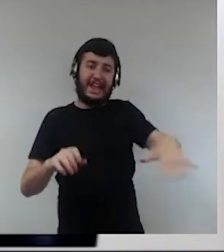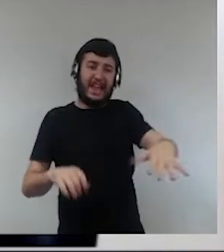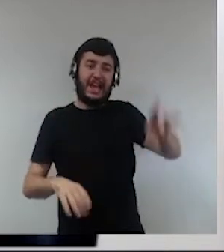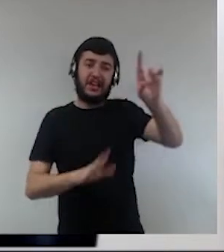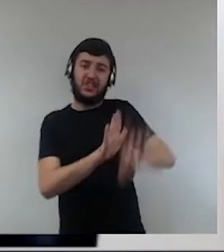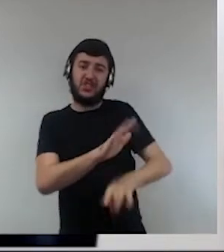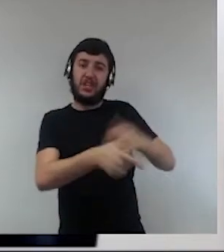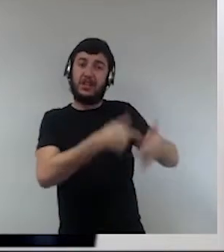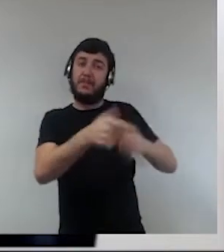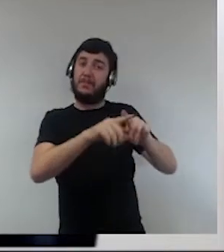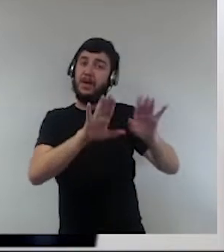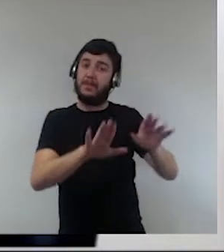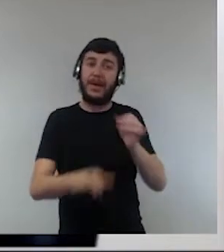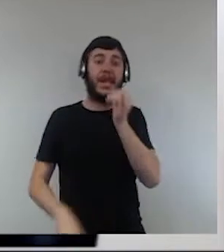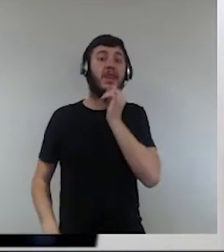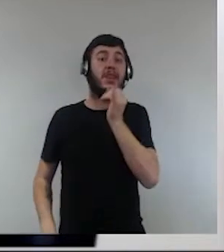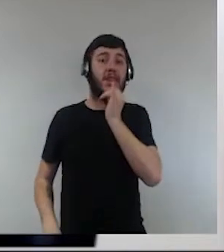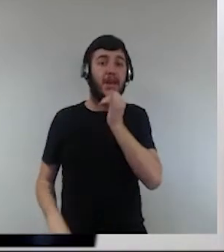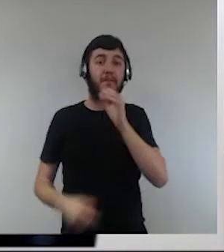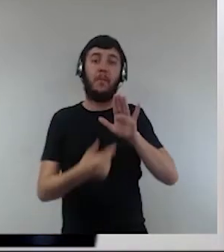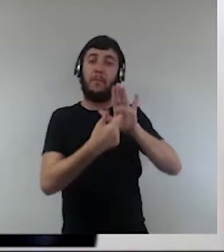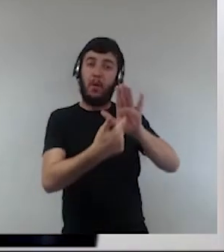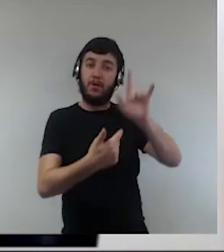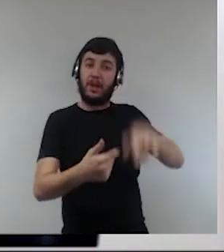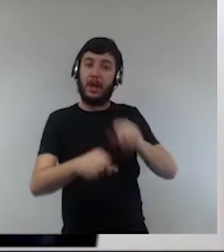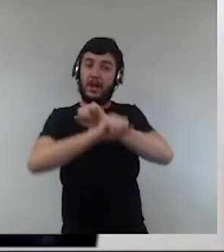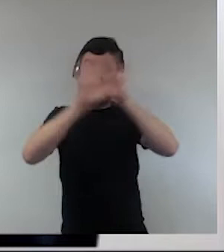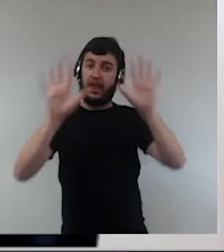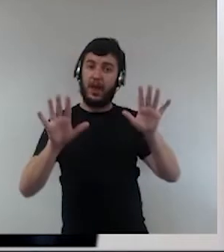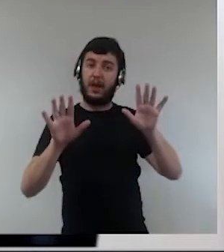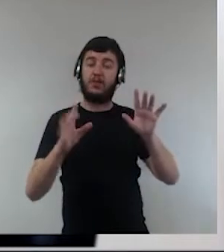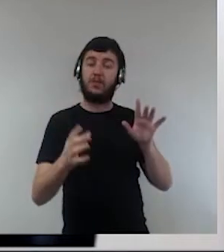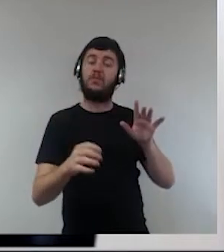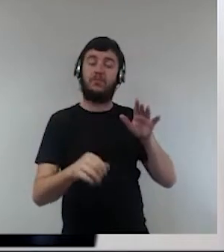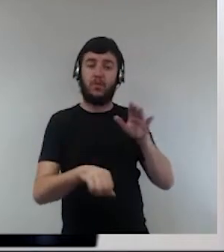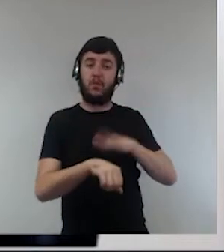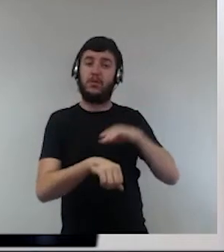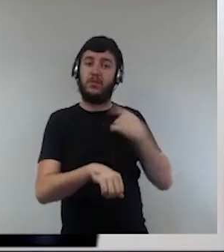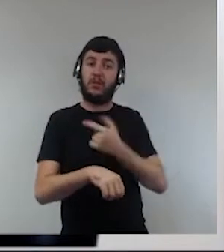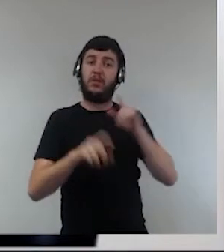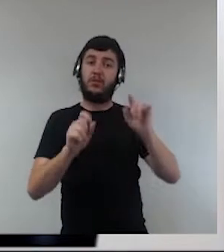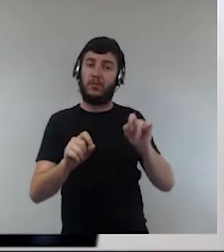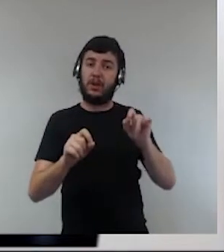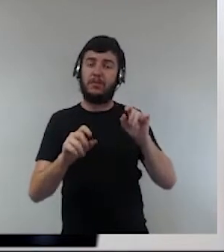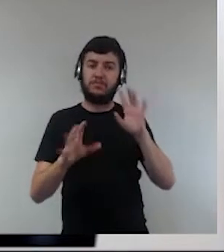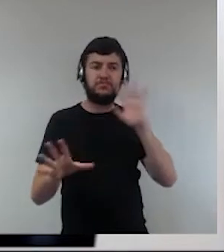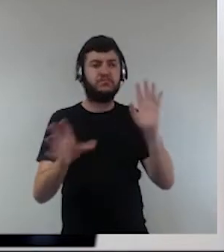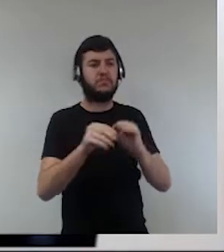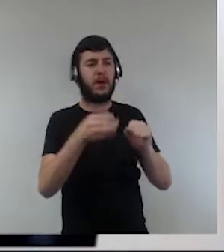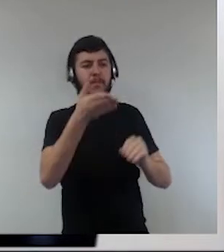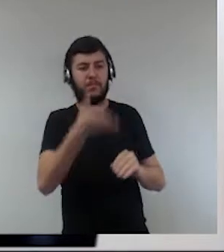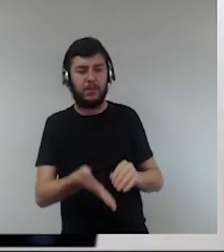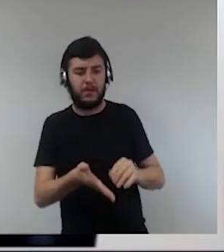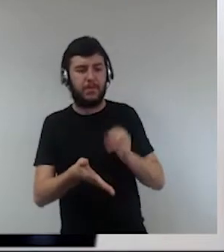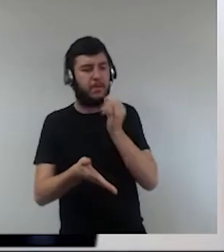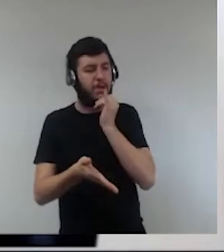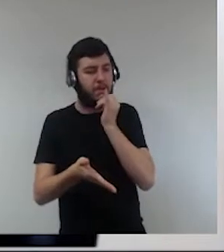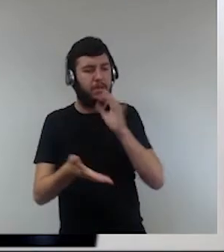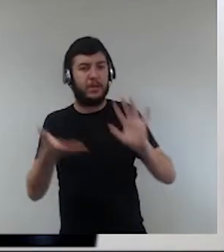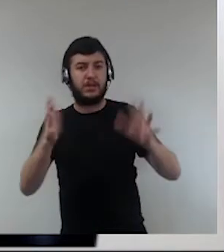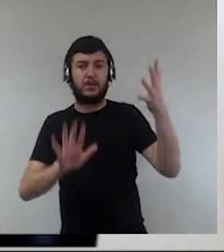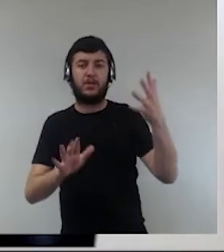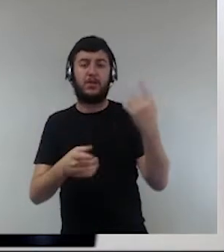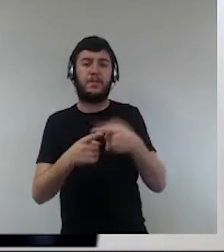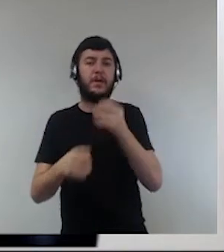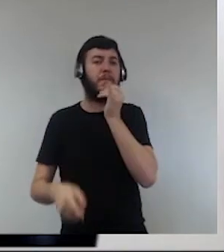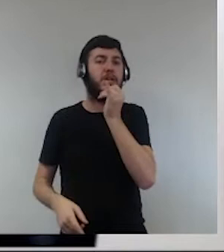torna muito claro quando nós usamos isso como parâmetro. Não há como, me parece, dizer que o